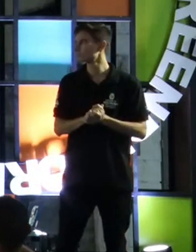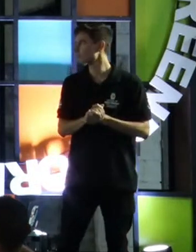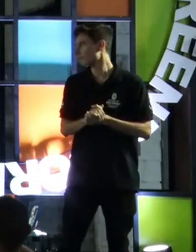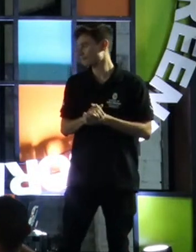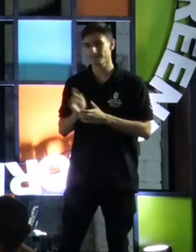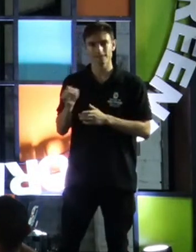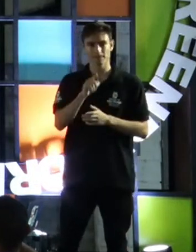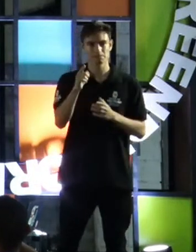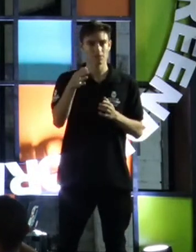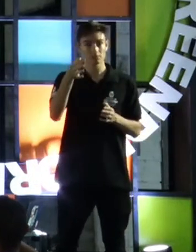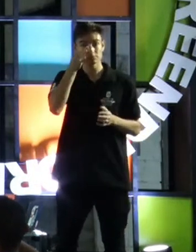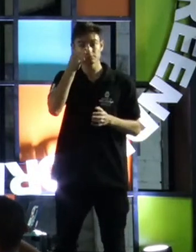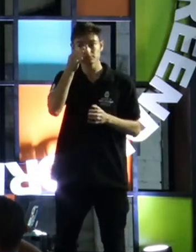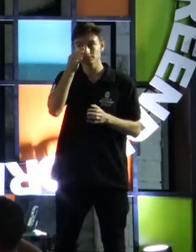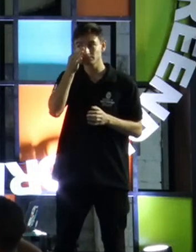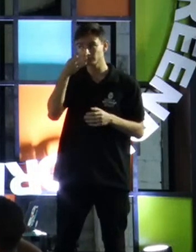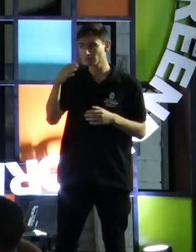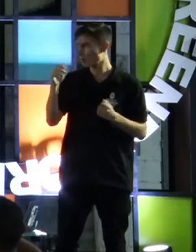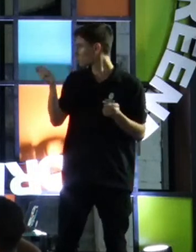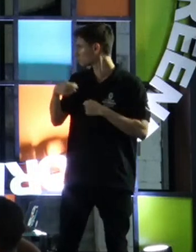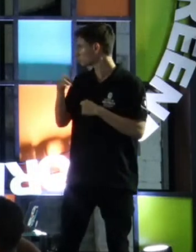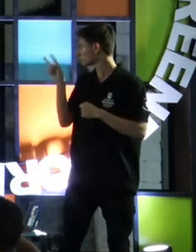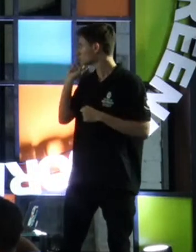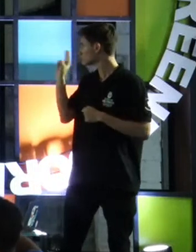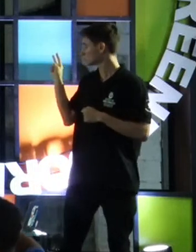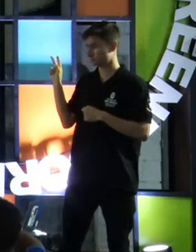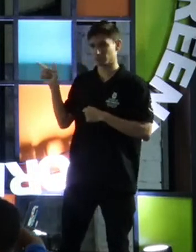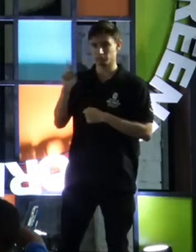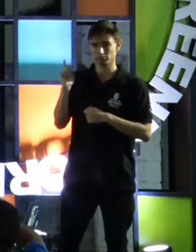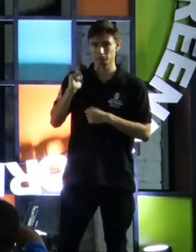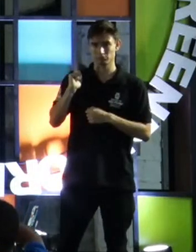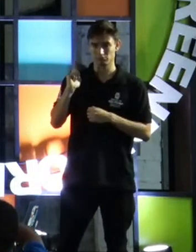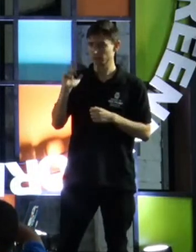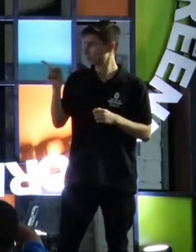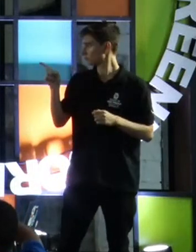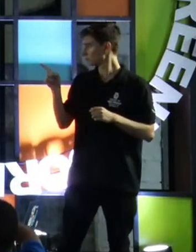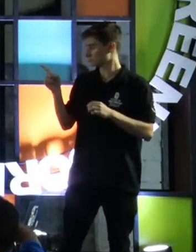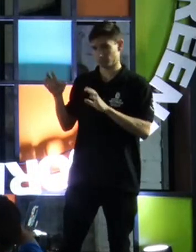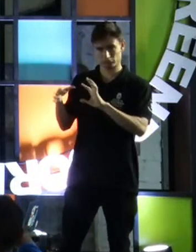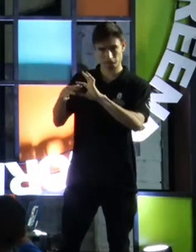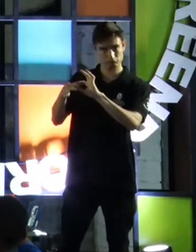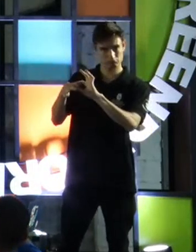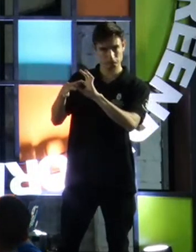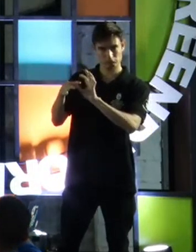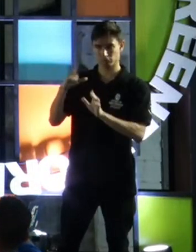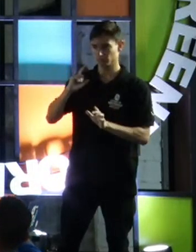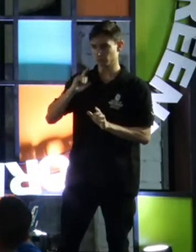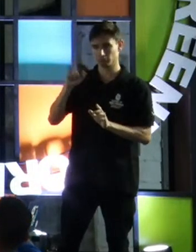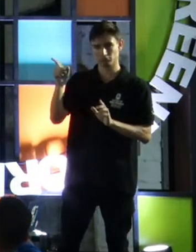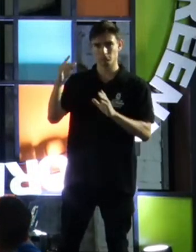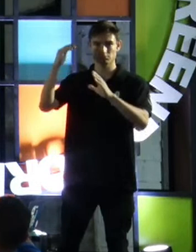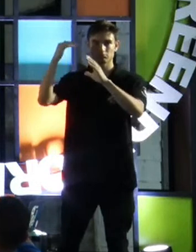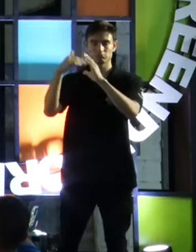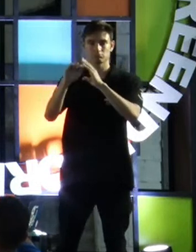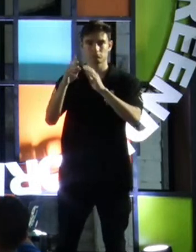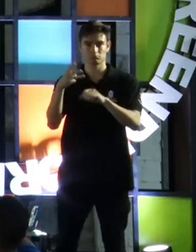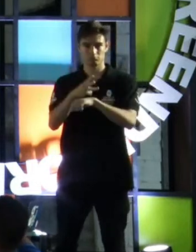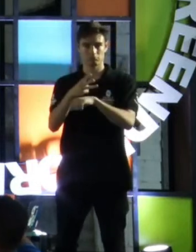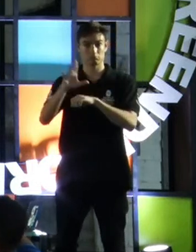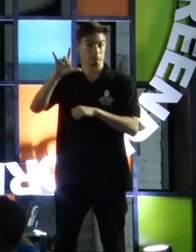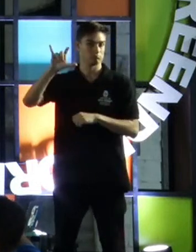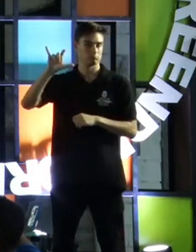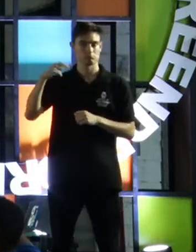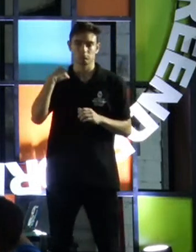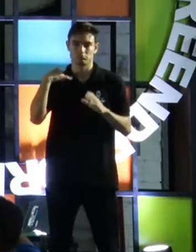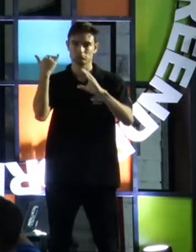se alguém tivesse visto... Mas pode ver, né? Porque tem um link aqui na apresentação. Quem quiser, manda uma mensagem pelo Instagram para mim, que eu